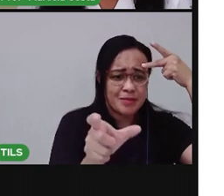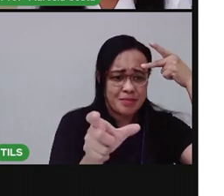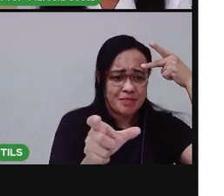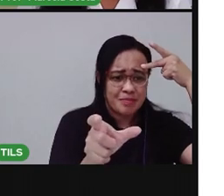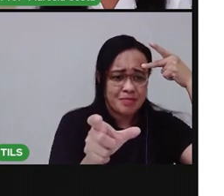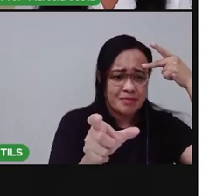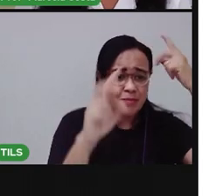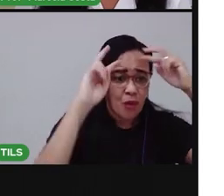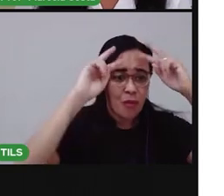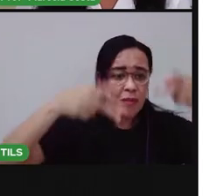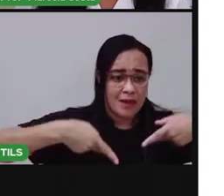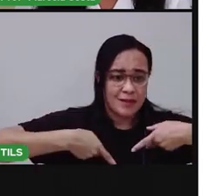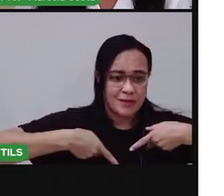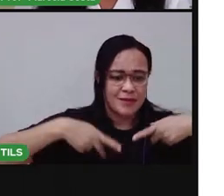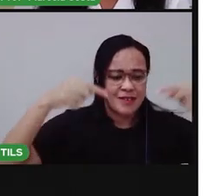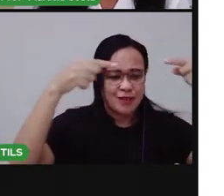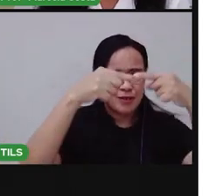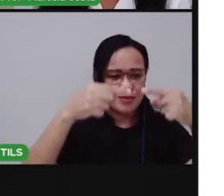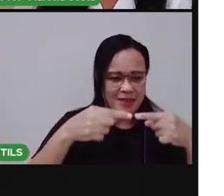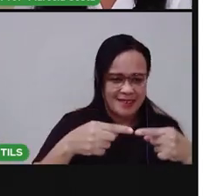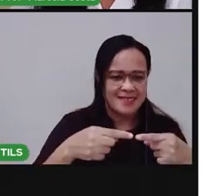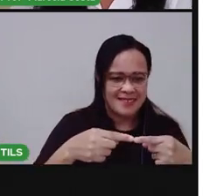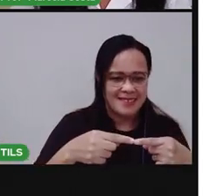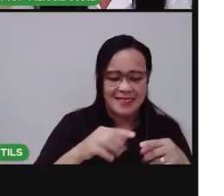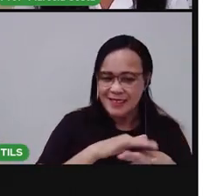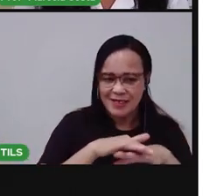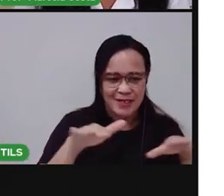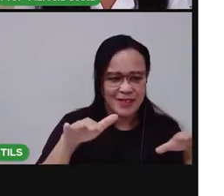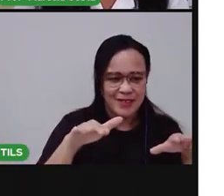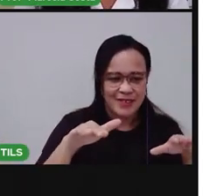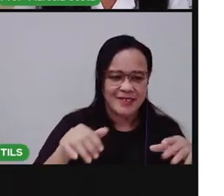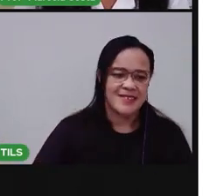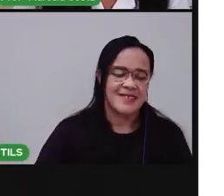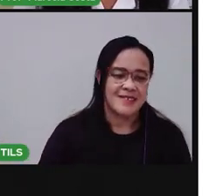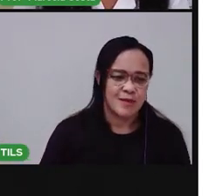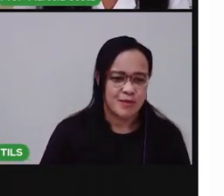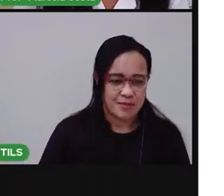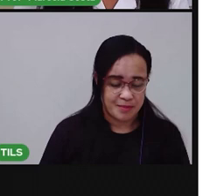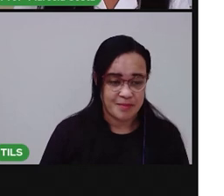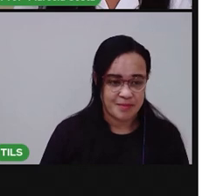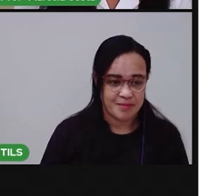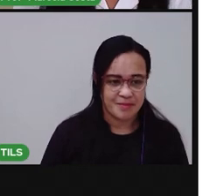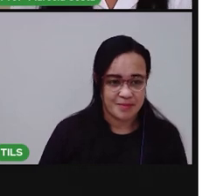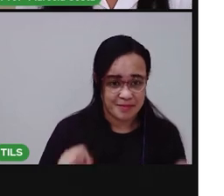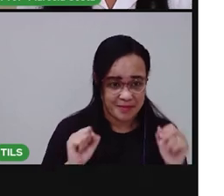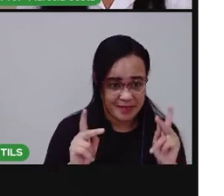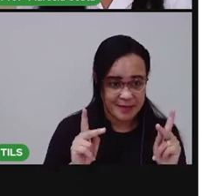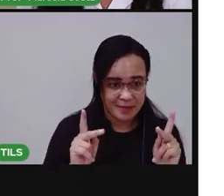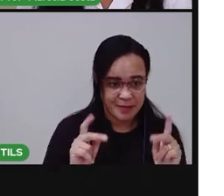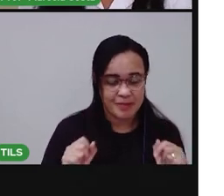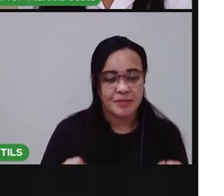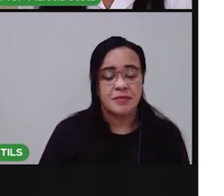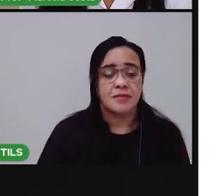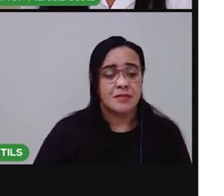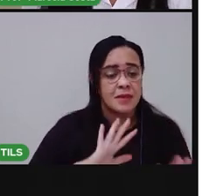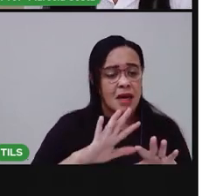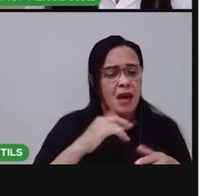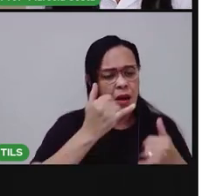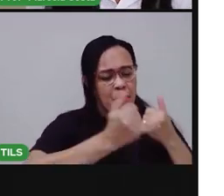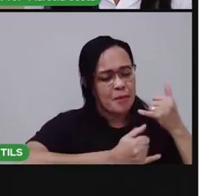intelectuais e físicas para exercer uma função, são os seres humanos, tá? E o